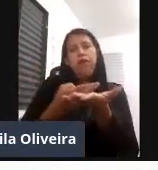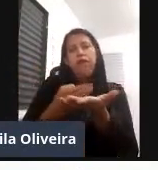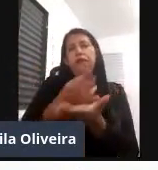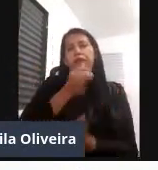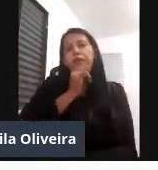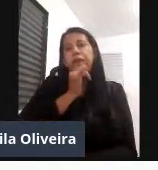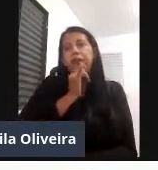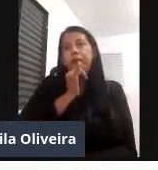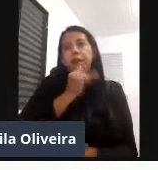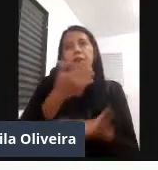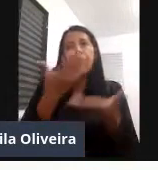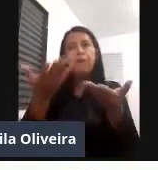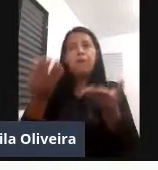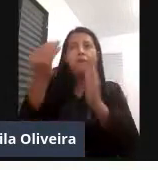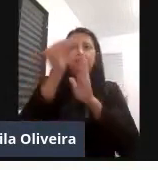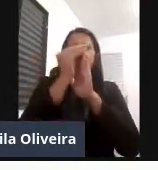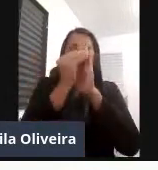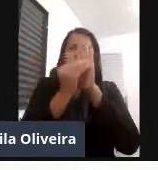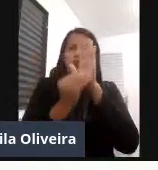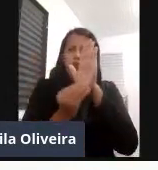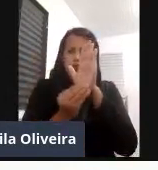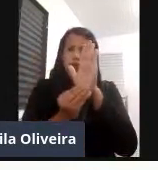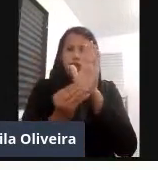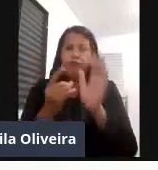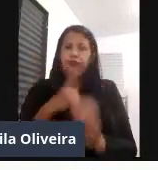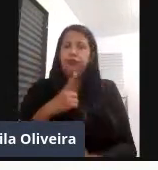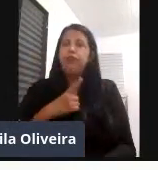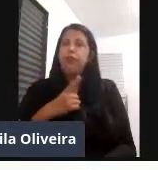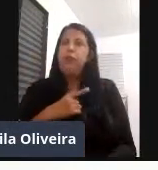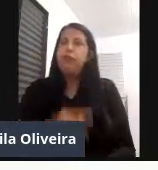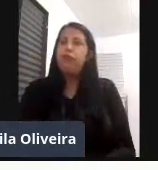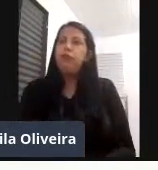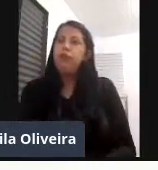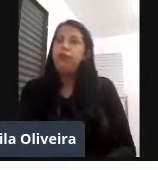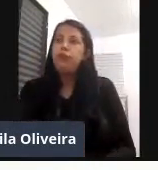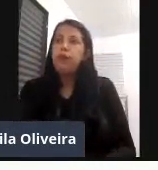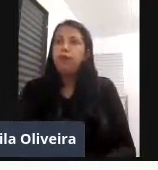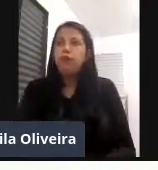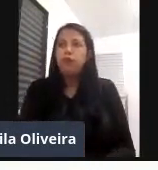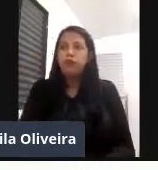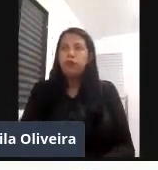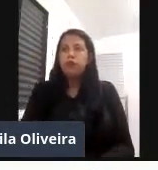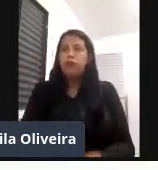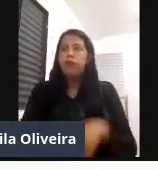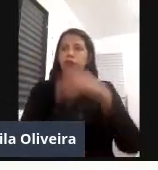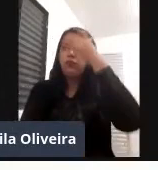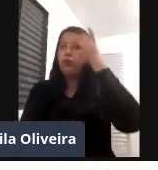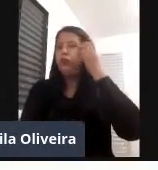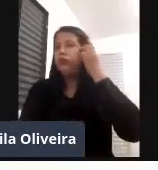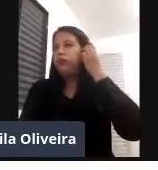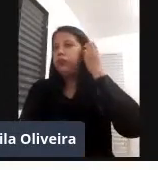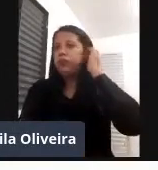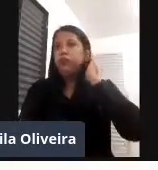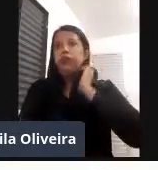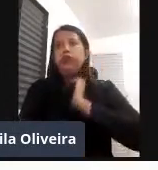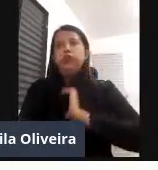Biologia Colombiana, de Botânica, de Comportamento, de Investigação Psicológica,